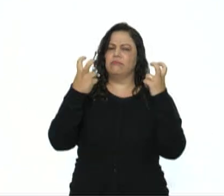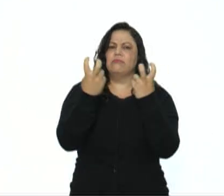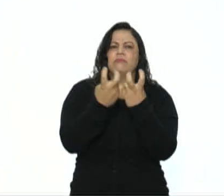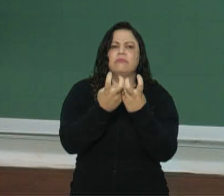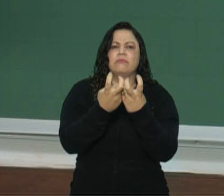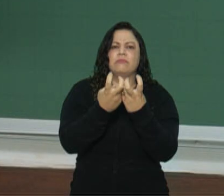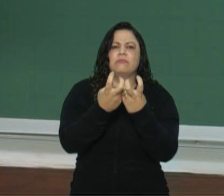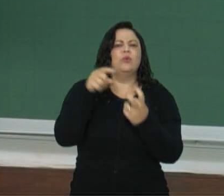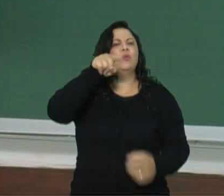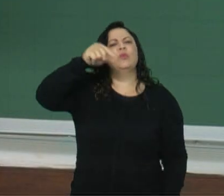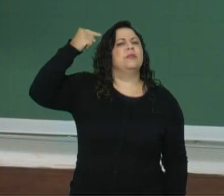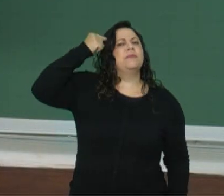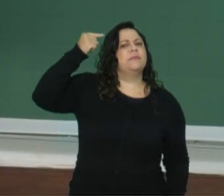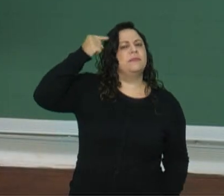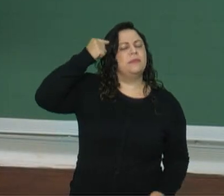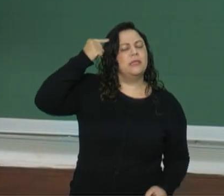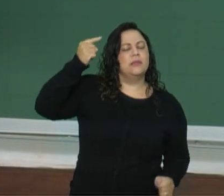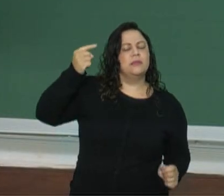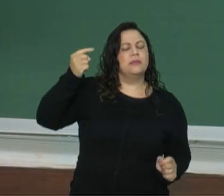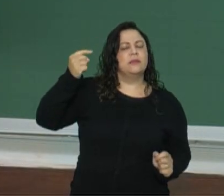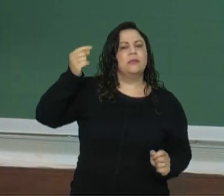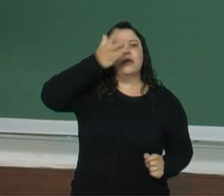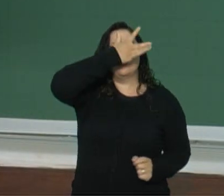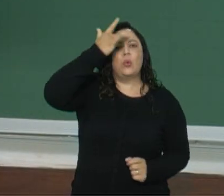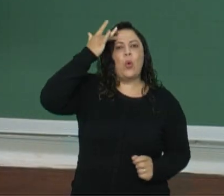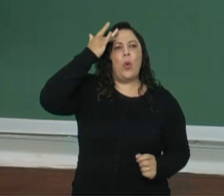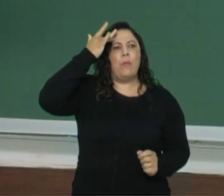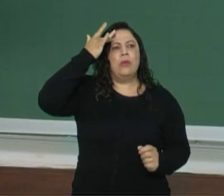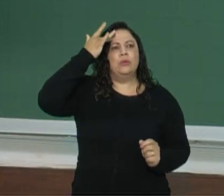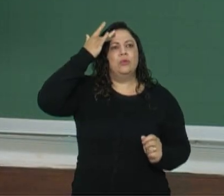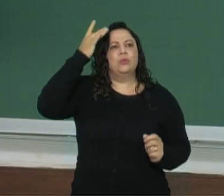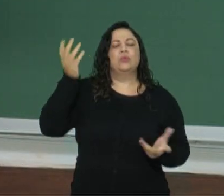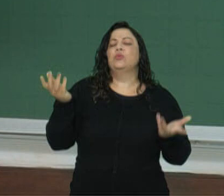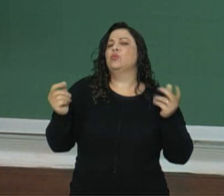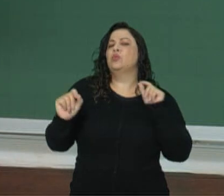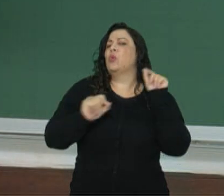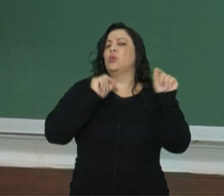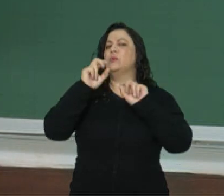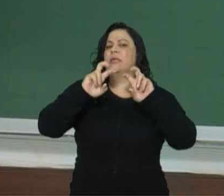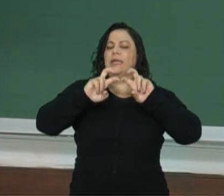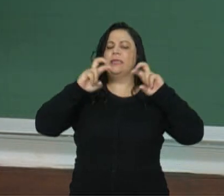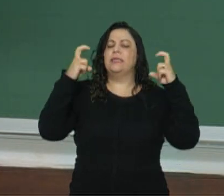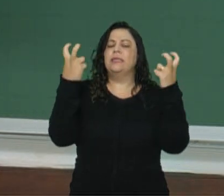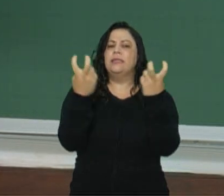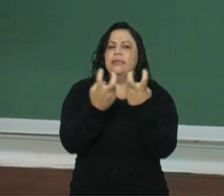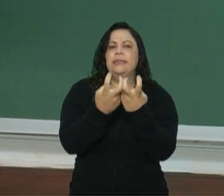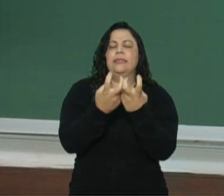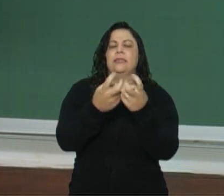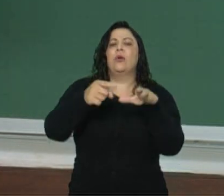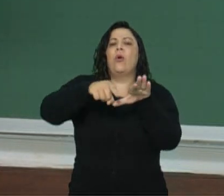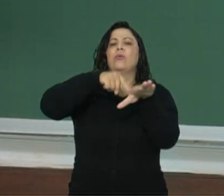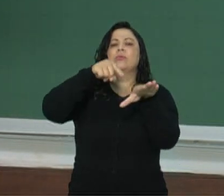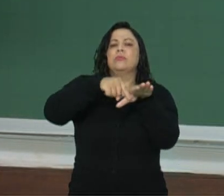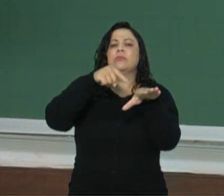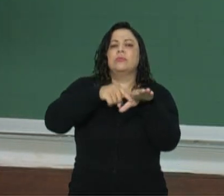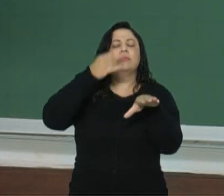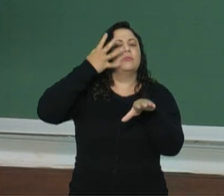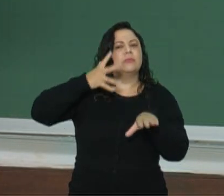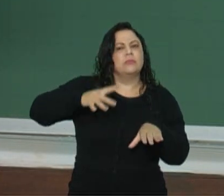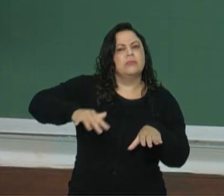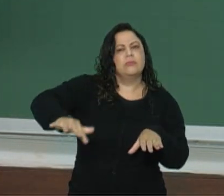um círculo, com pessoas unindo seus pés ali? Pensa um pouquinho. Na ética Ubuntu,